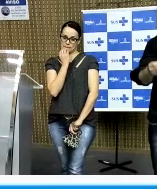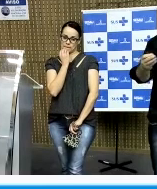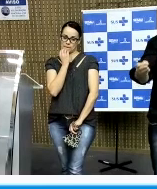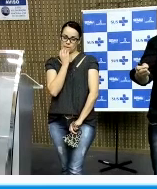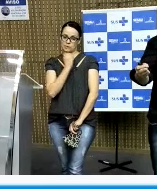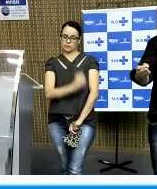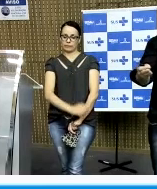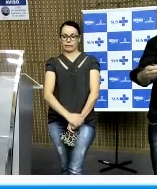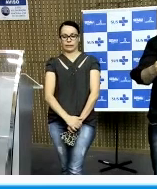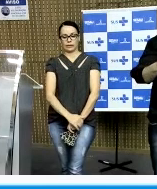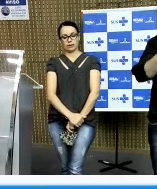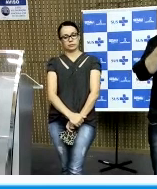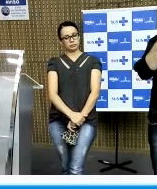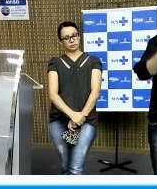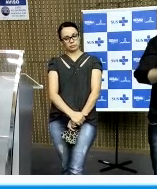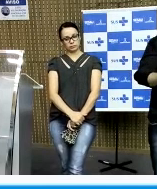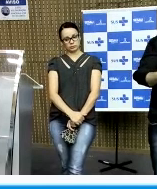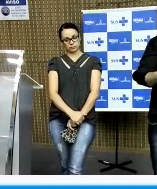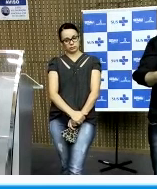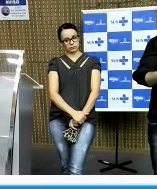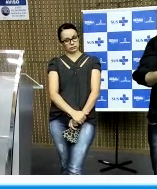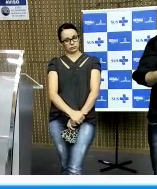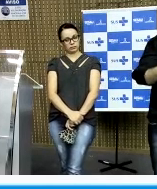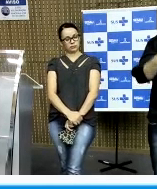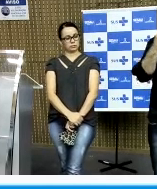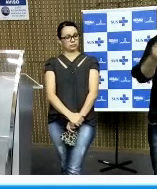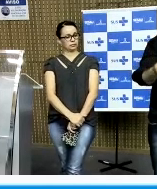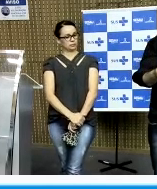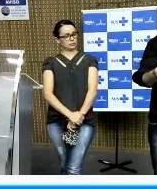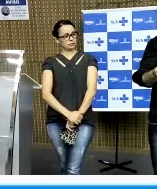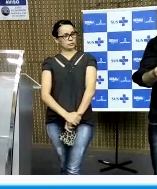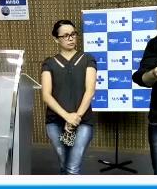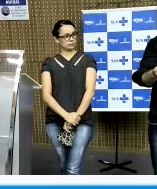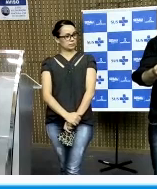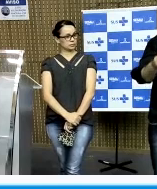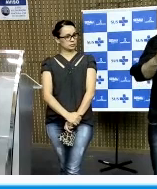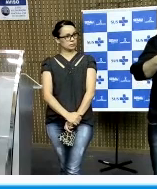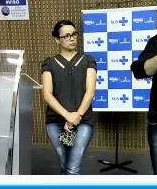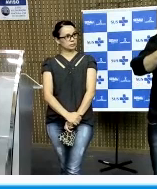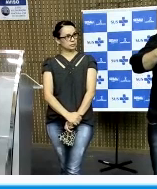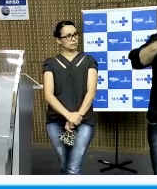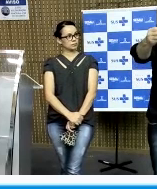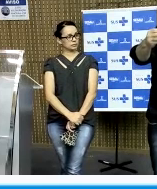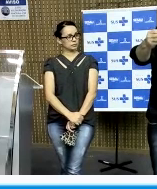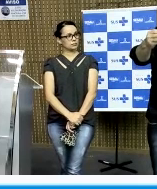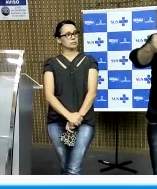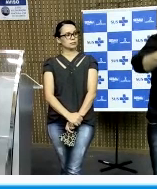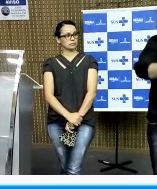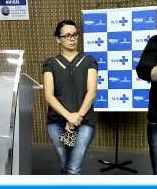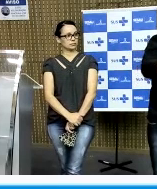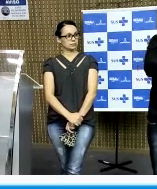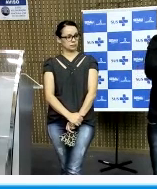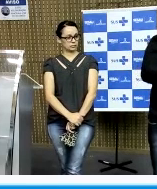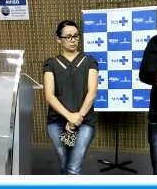tá? Então, assim, independente do RN chegou na unidade, é feita toda essa entrevista, faltando alguma dessas triagens,